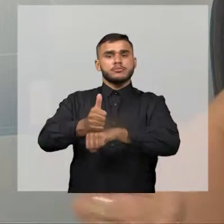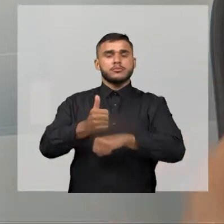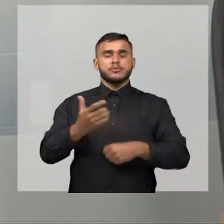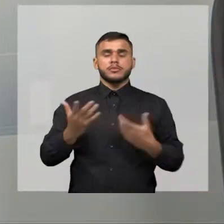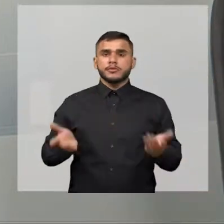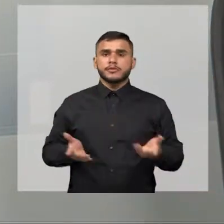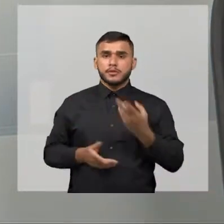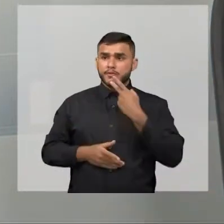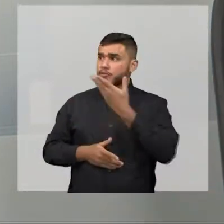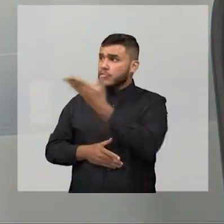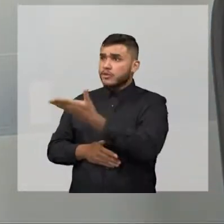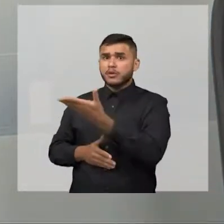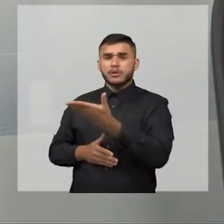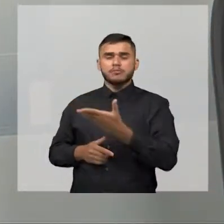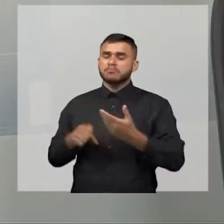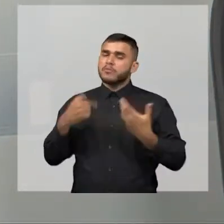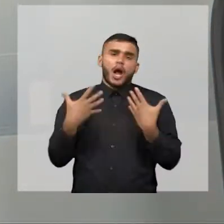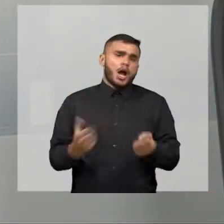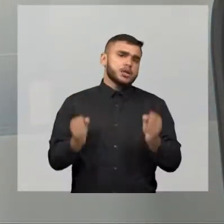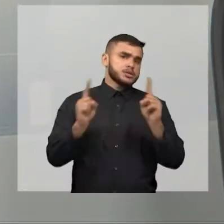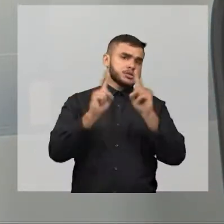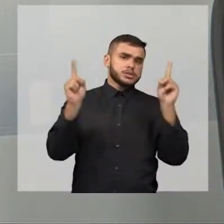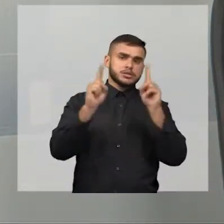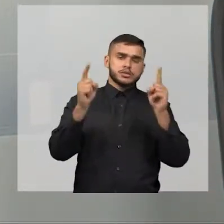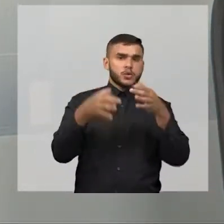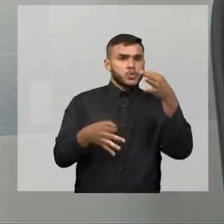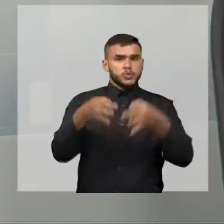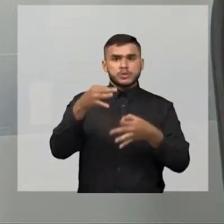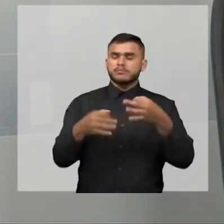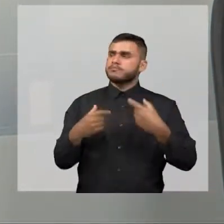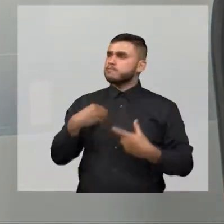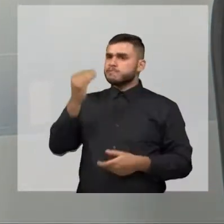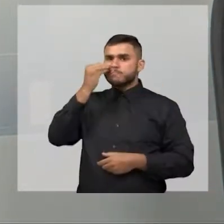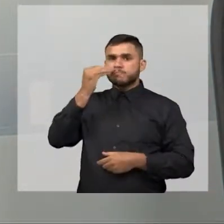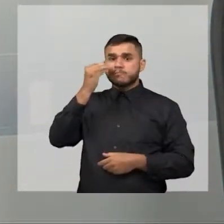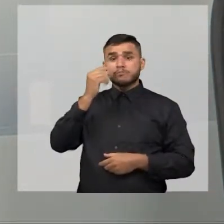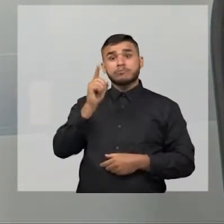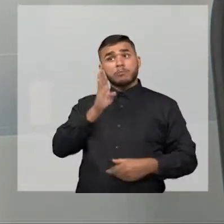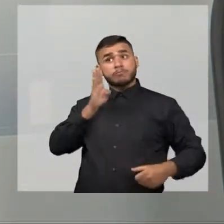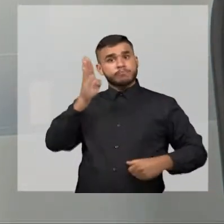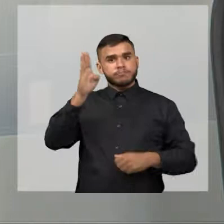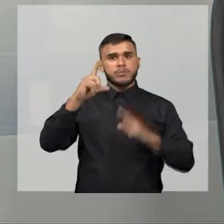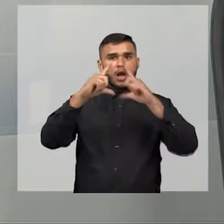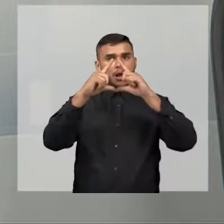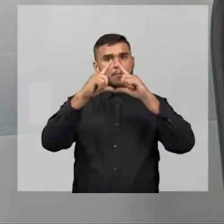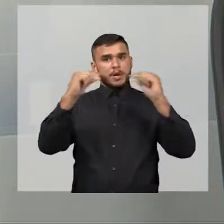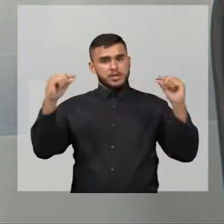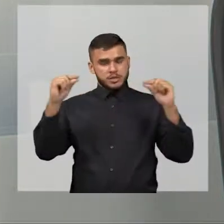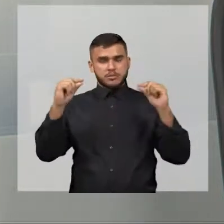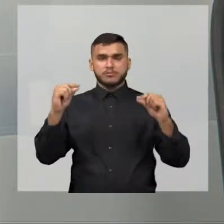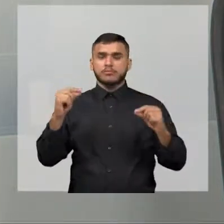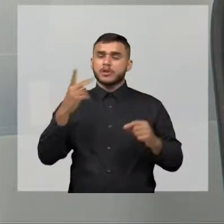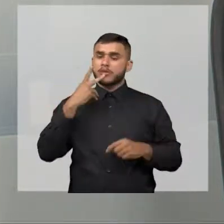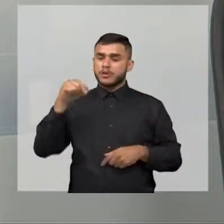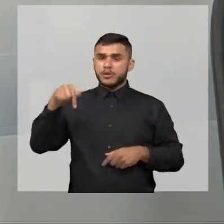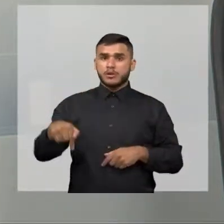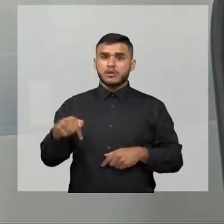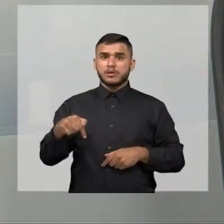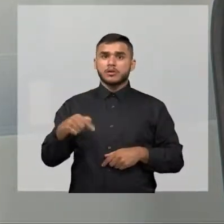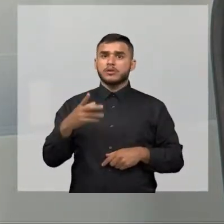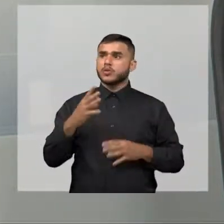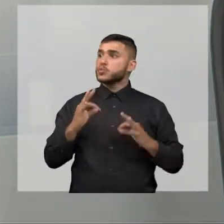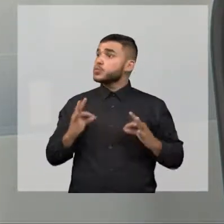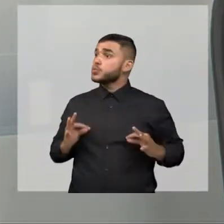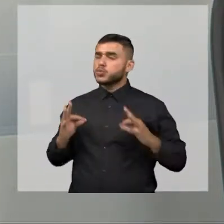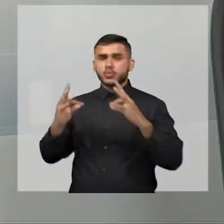assumir o mandato de deputado. Mas o tribunal daqui não aceitou essa tese. Eu recorri a Brasília. O tribunal daqui rejeitou meu recurso